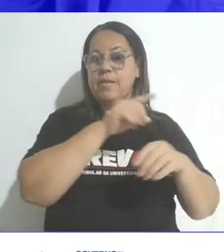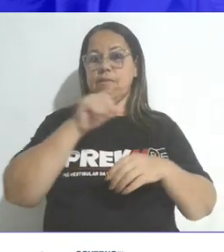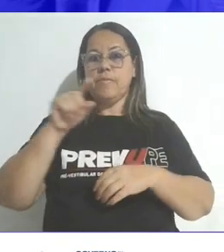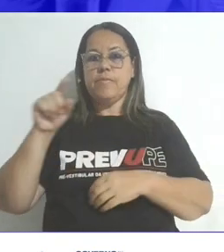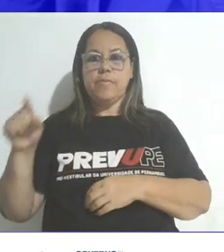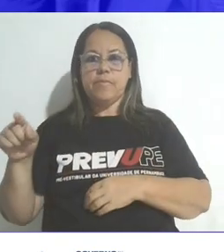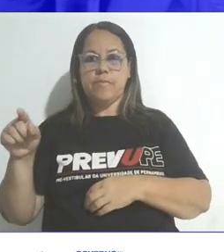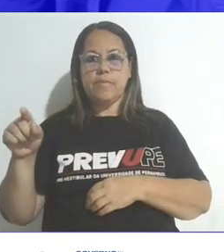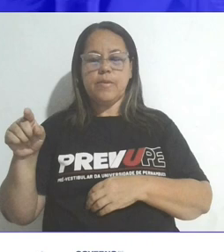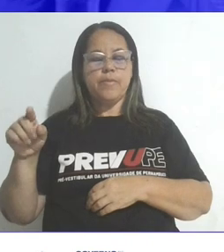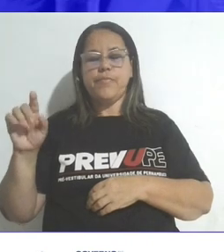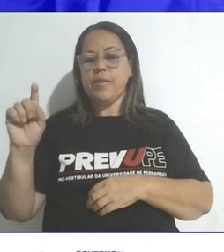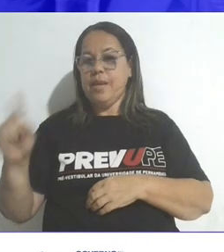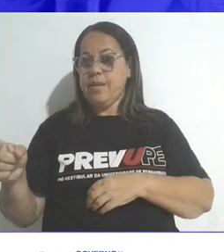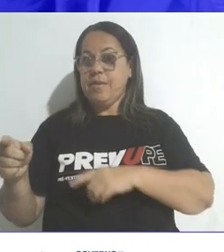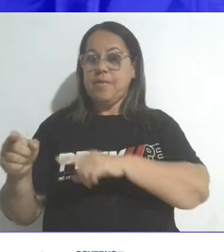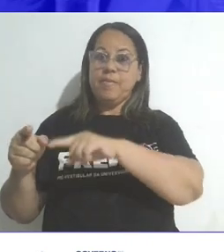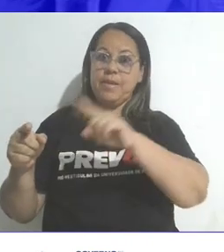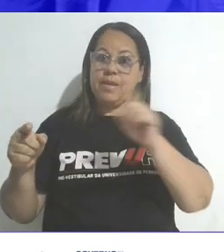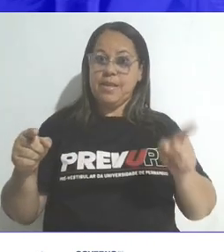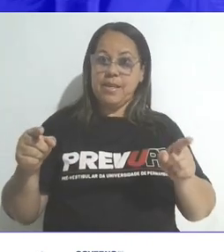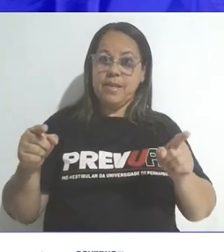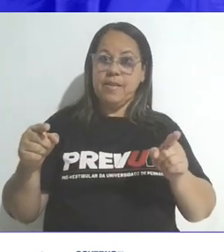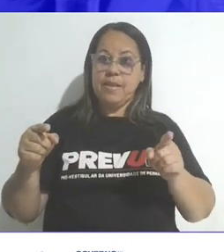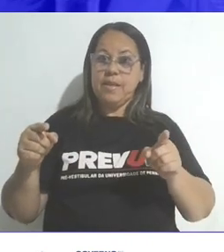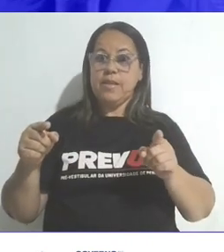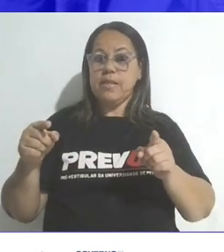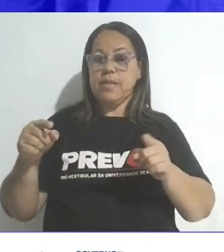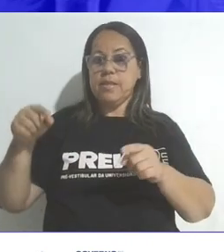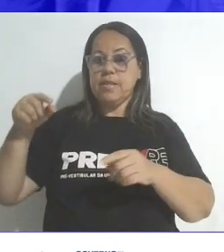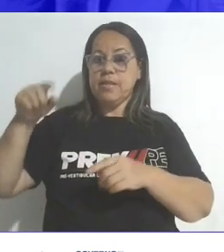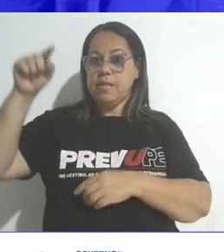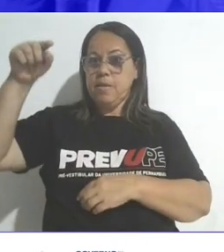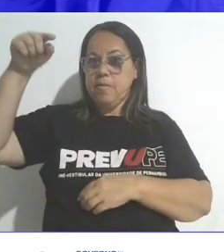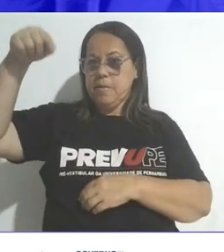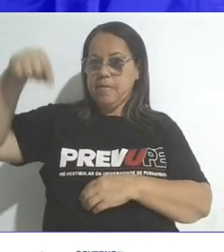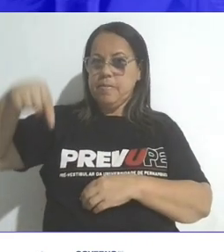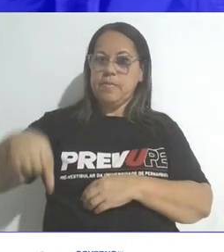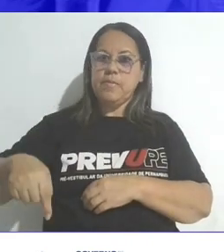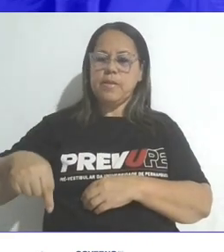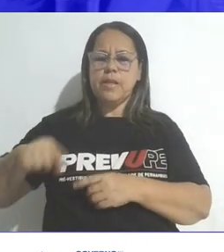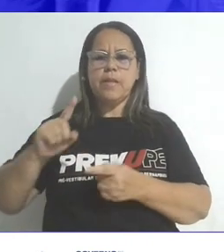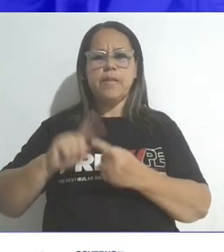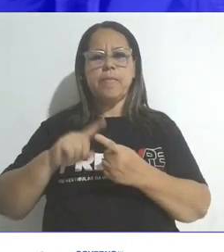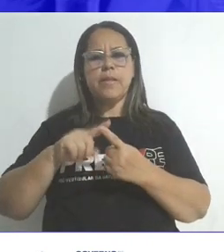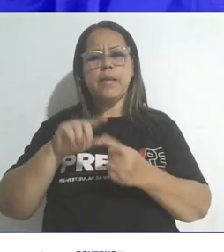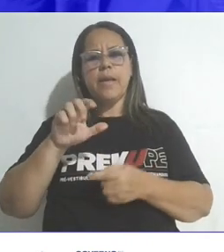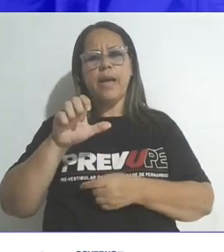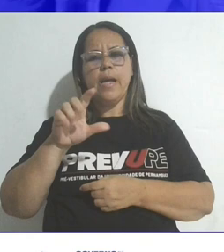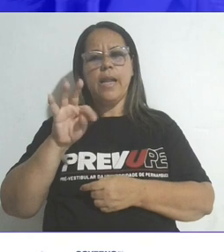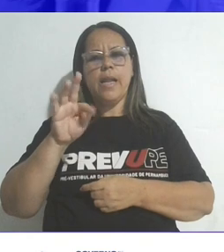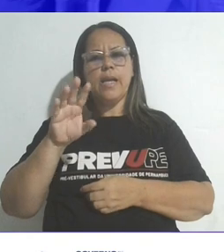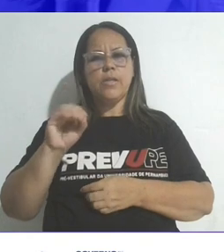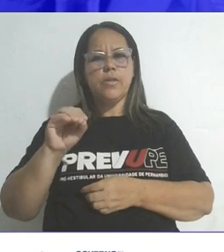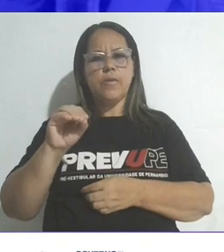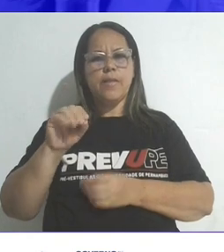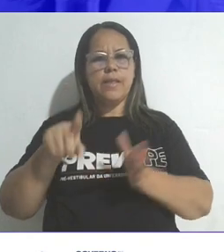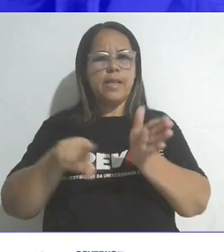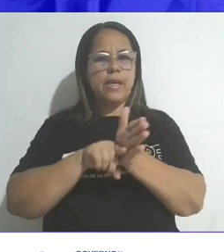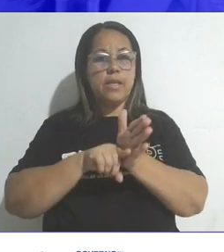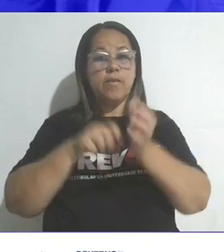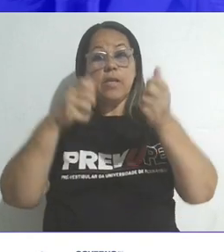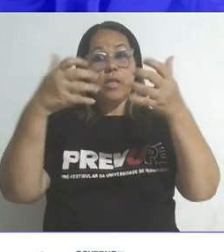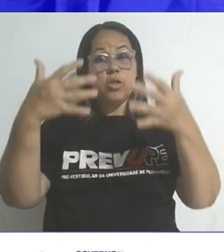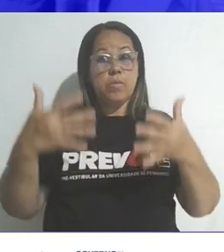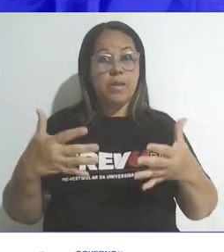de cima para baixo. A segunda é a eletronegatividade, que define a capacidade